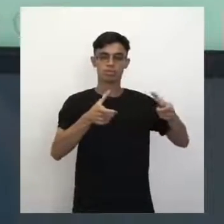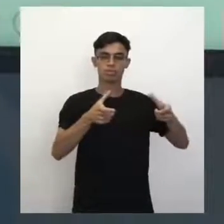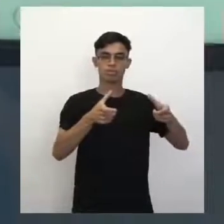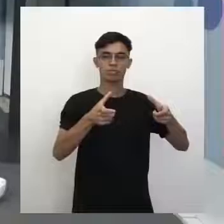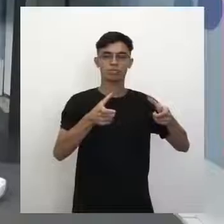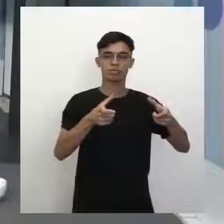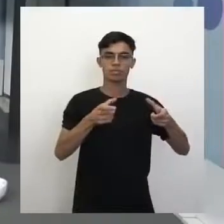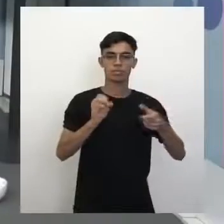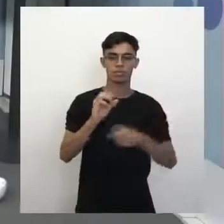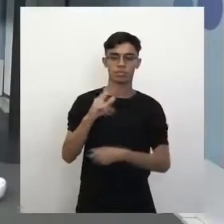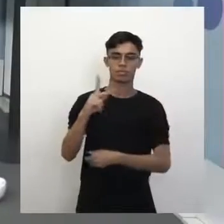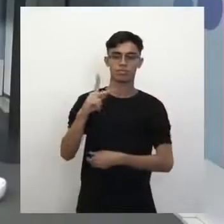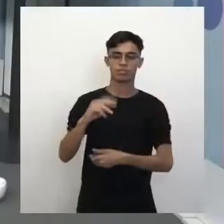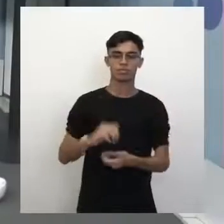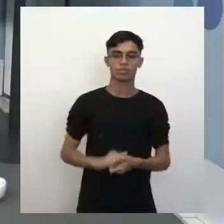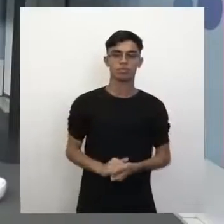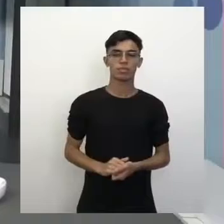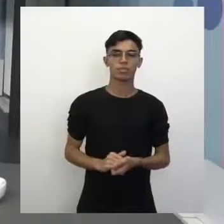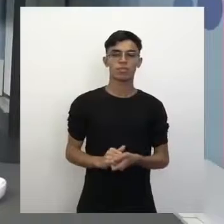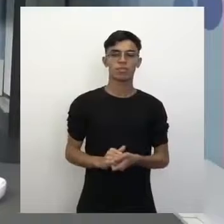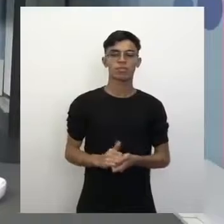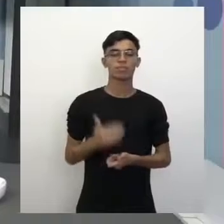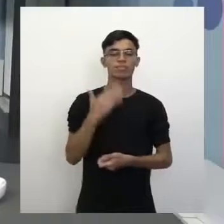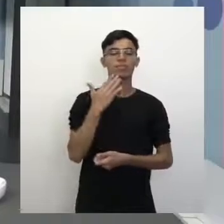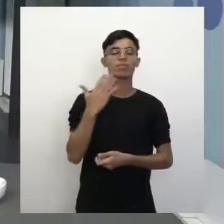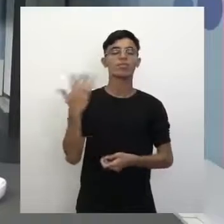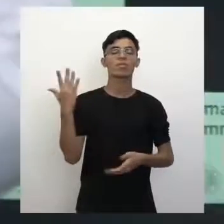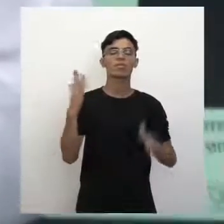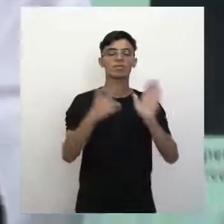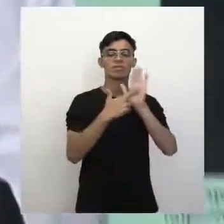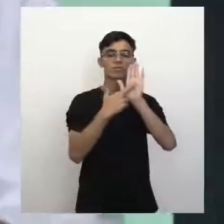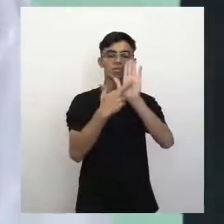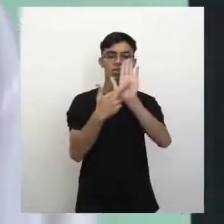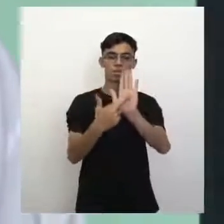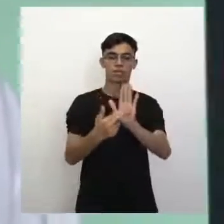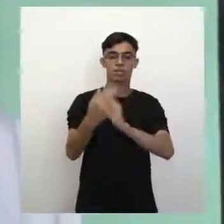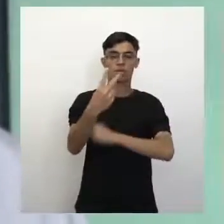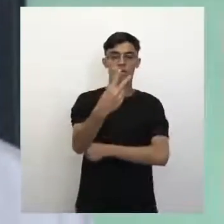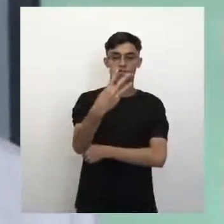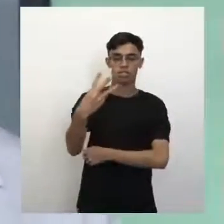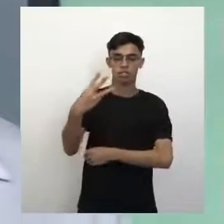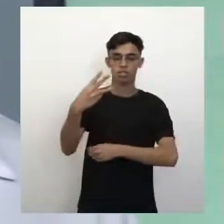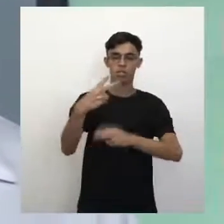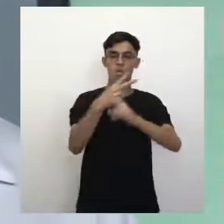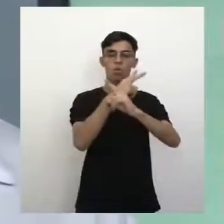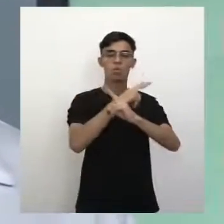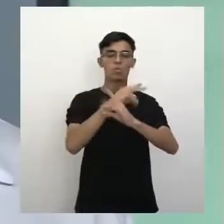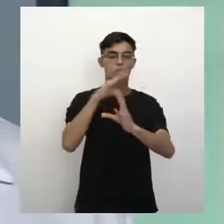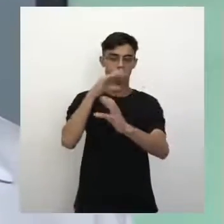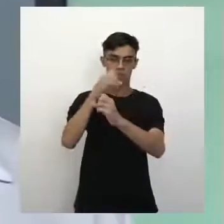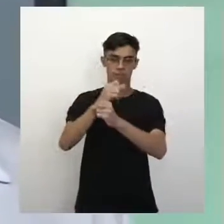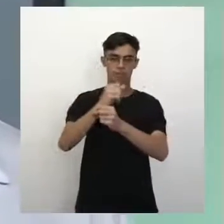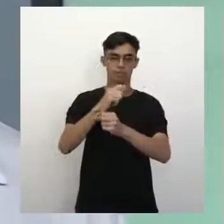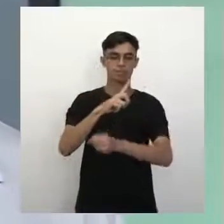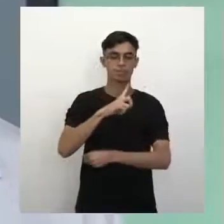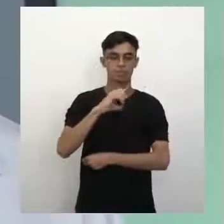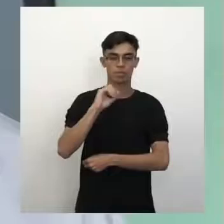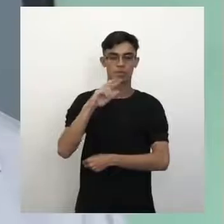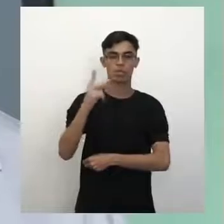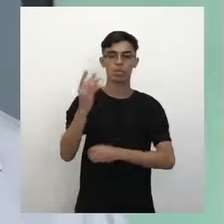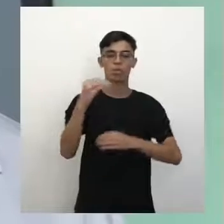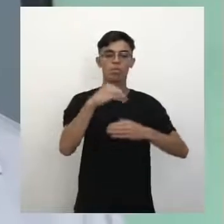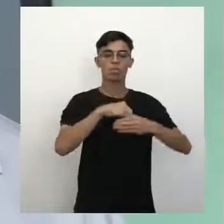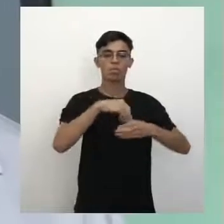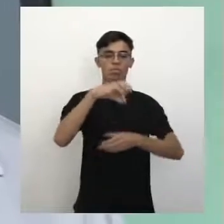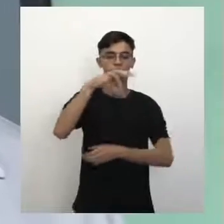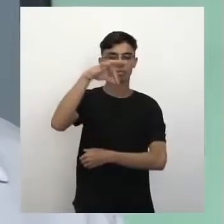Ó. Digamos que esse aqui está representando os 23 cromossomos. Tudo bem? Esse cara que